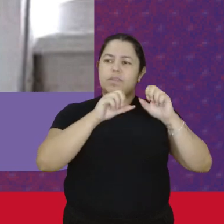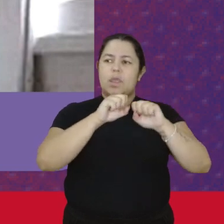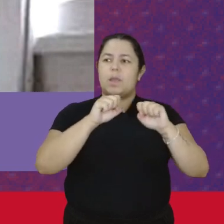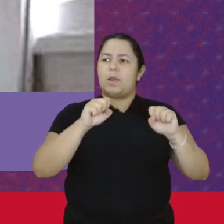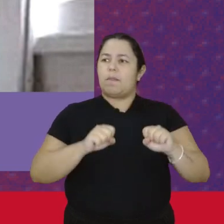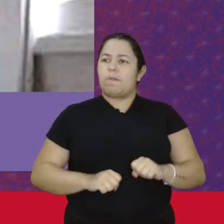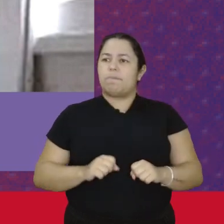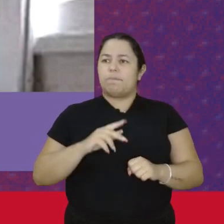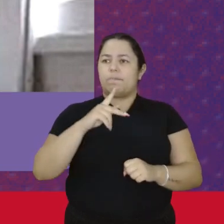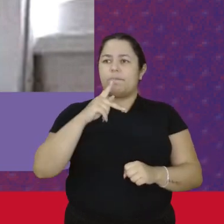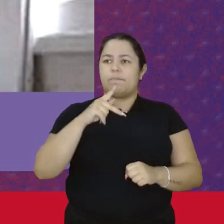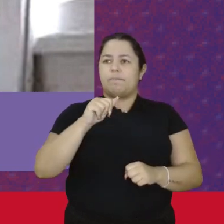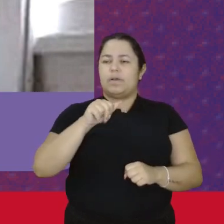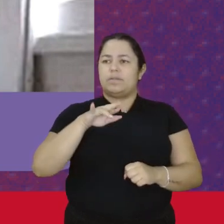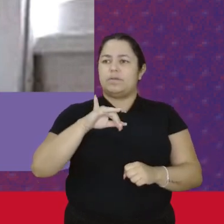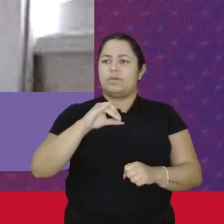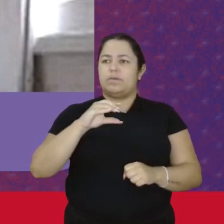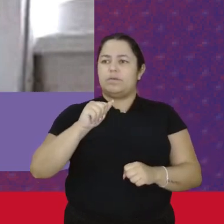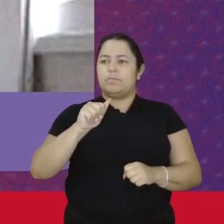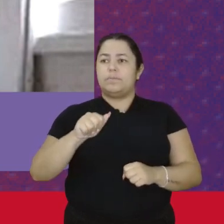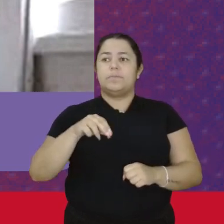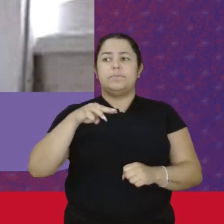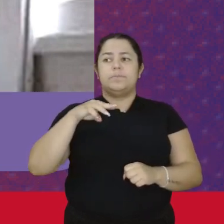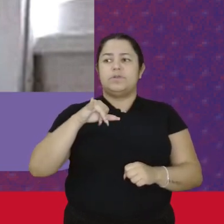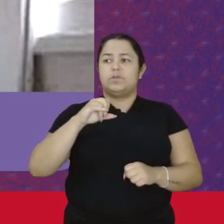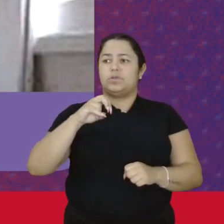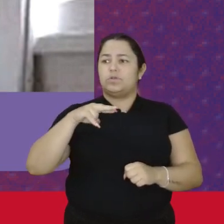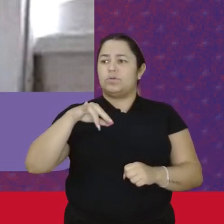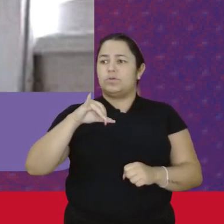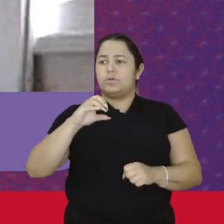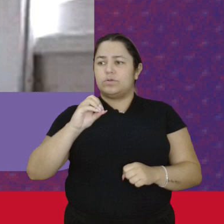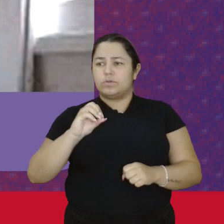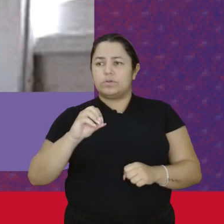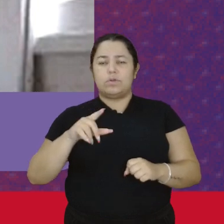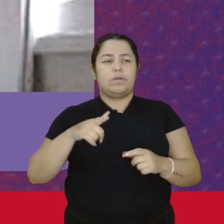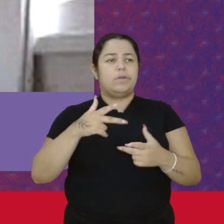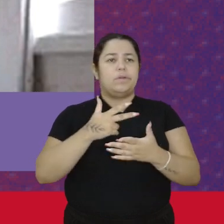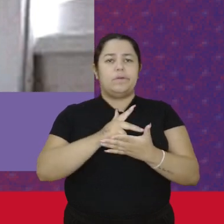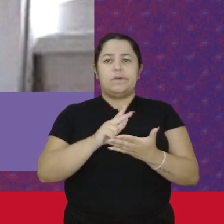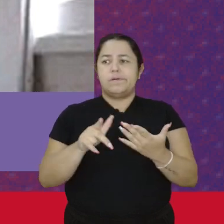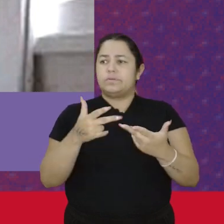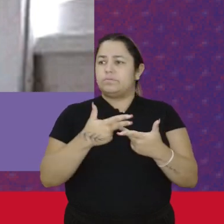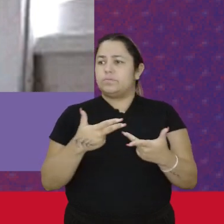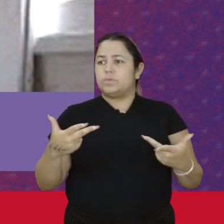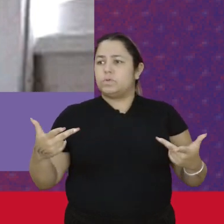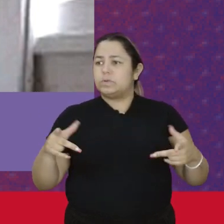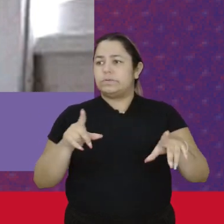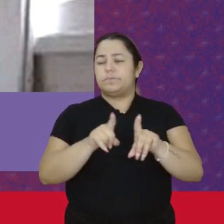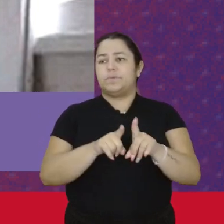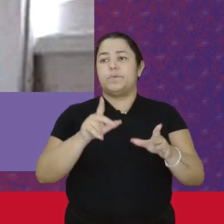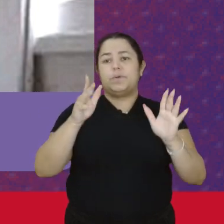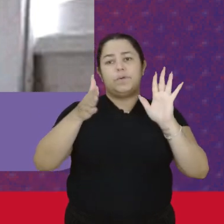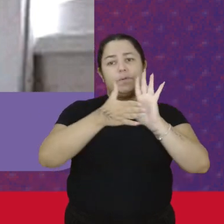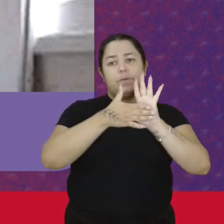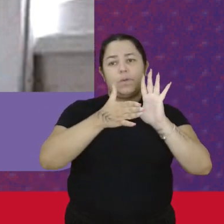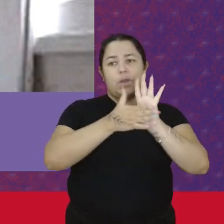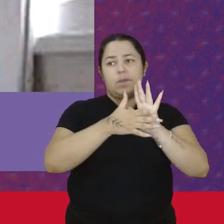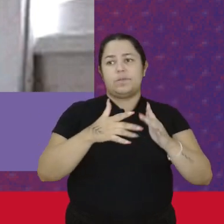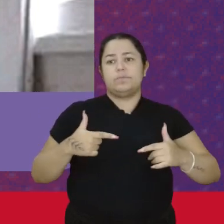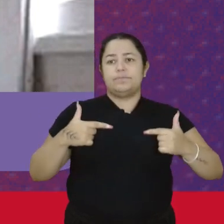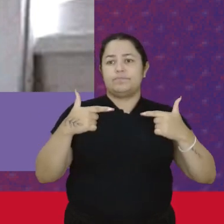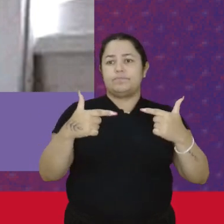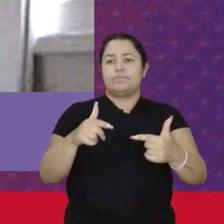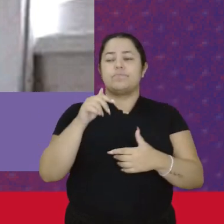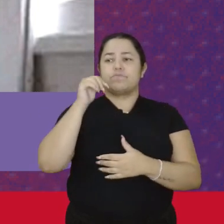patriarcal, racista, misógino, classista, e construir uma outra proposta, que a luta das mulheres